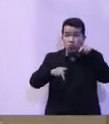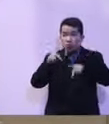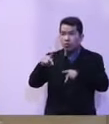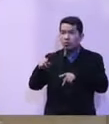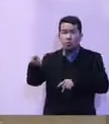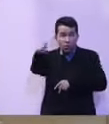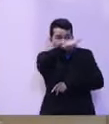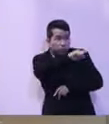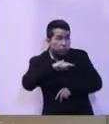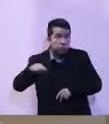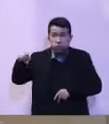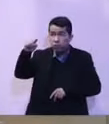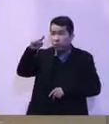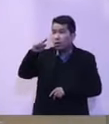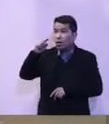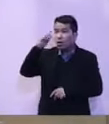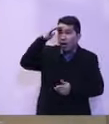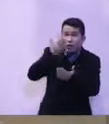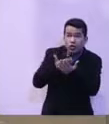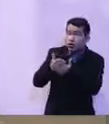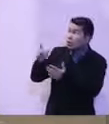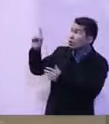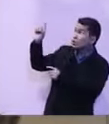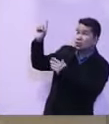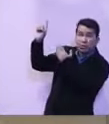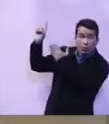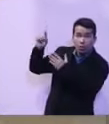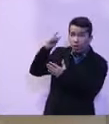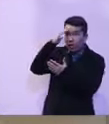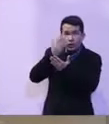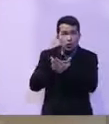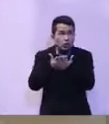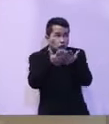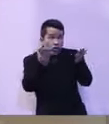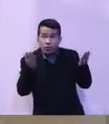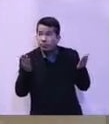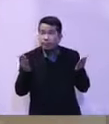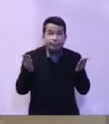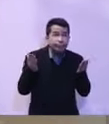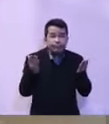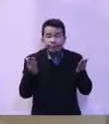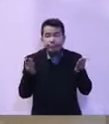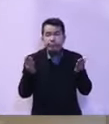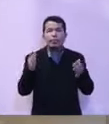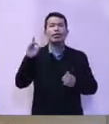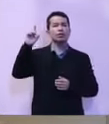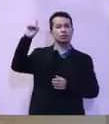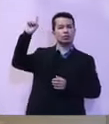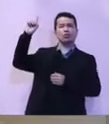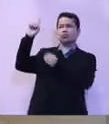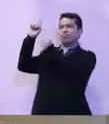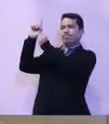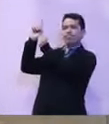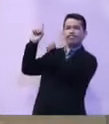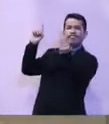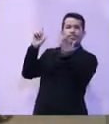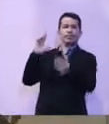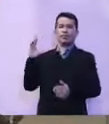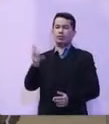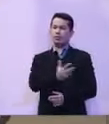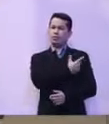temor acima do temor para com Senaqueribe, o Senhor poderia salvá-los. Isso